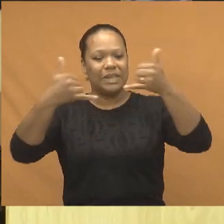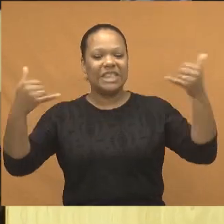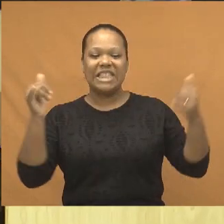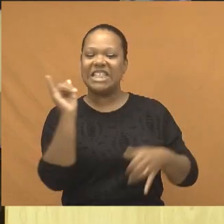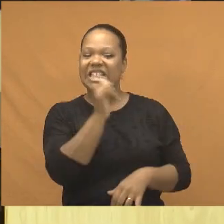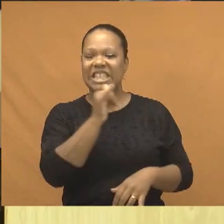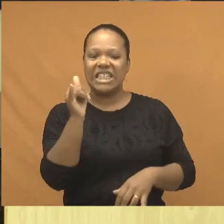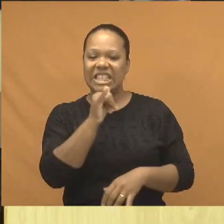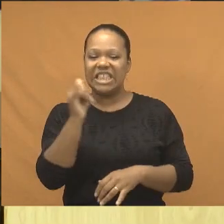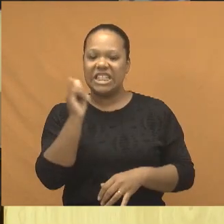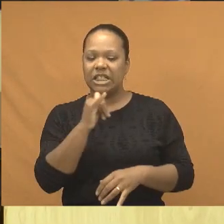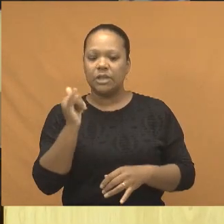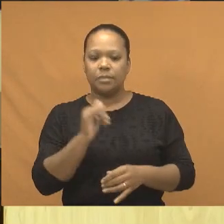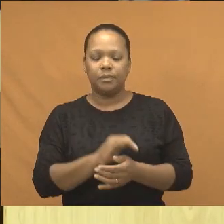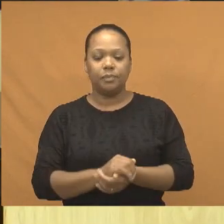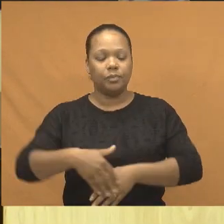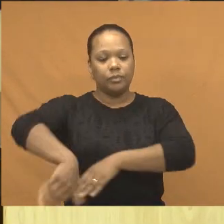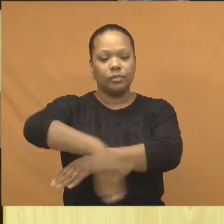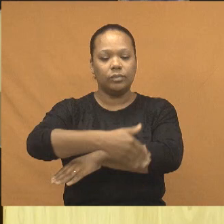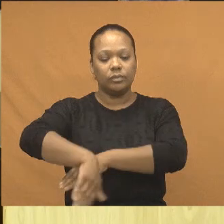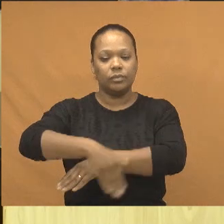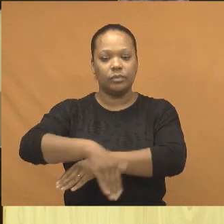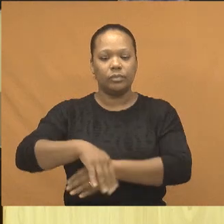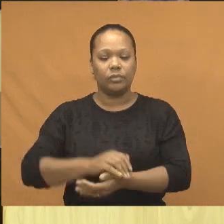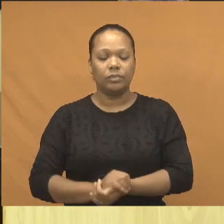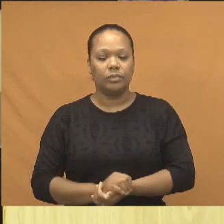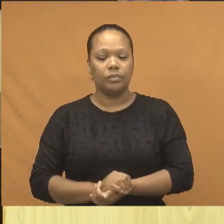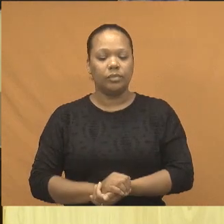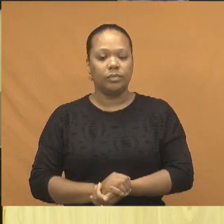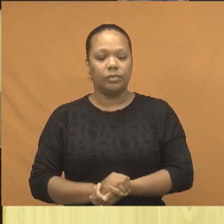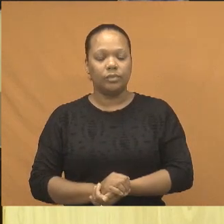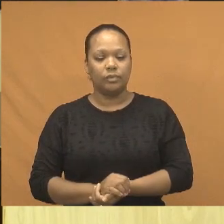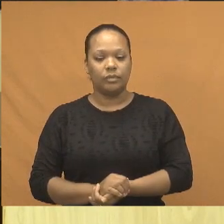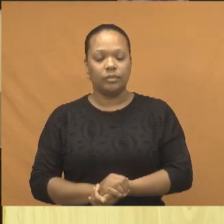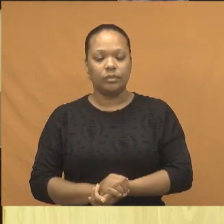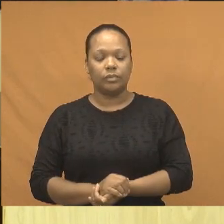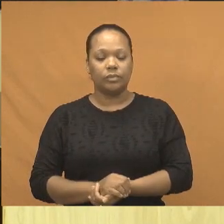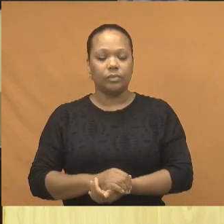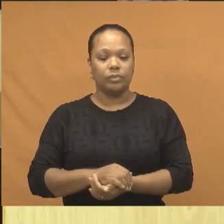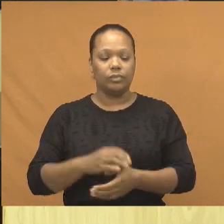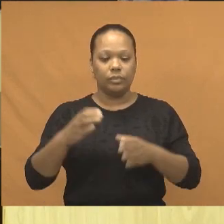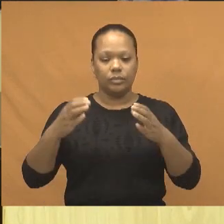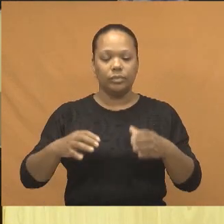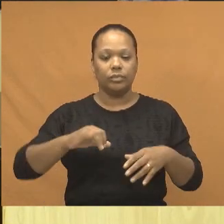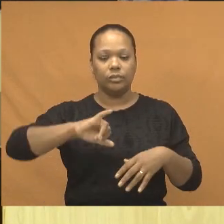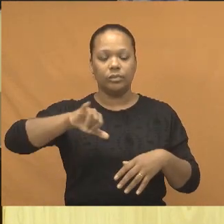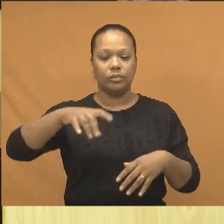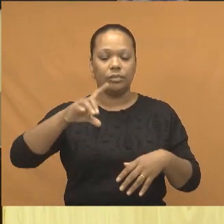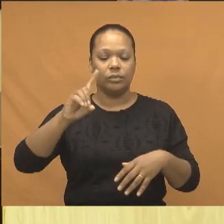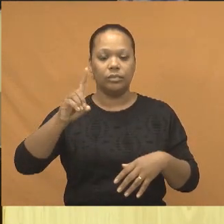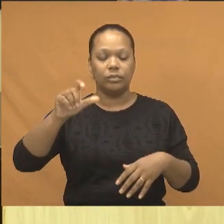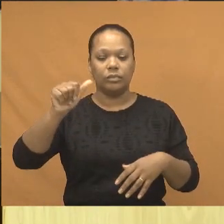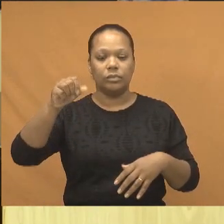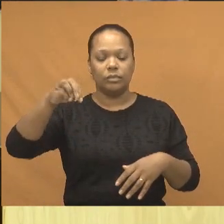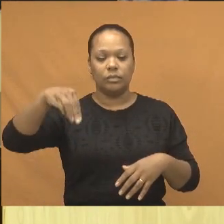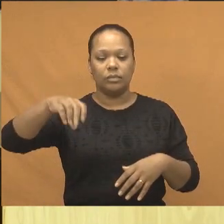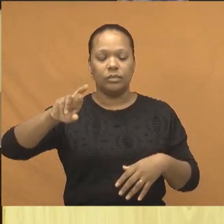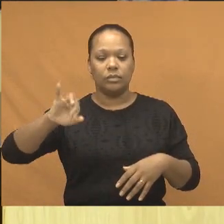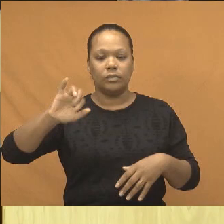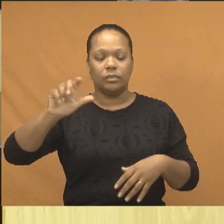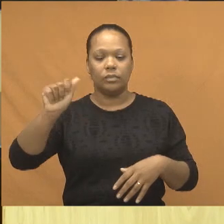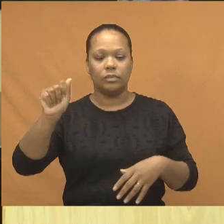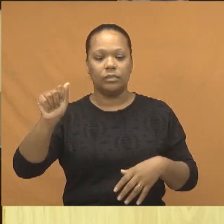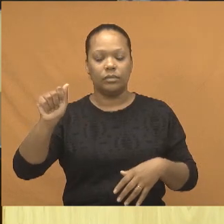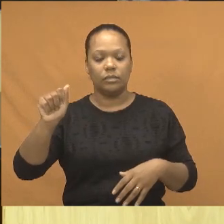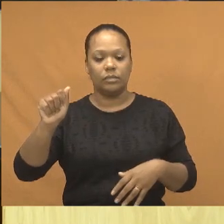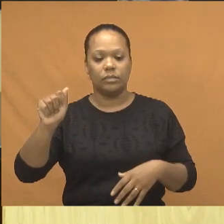da rede de energia na Avenida Guarda Civil de São Paulo, no Jardim América, neste município. Autoria, vereador